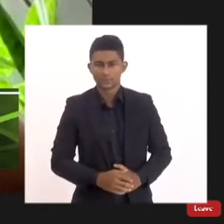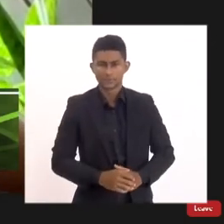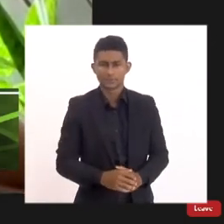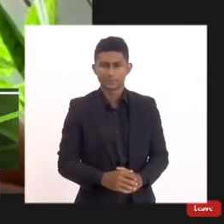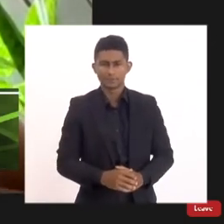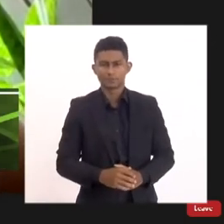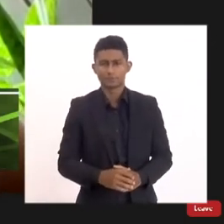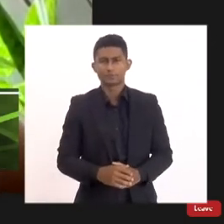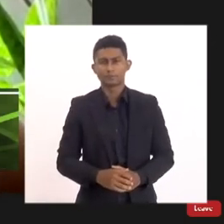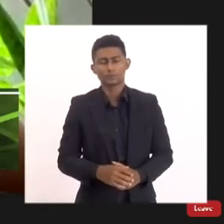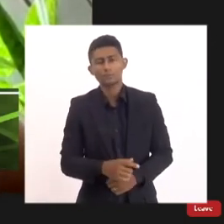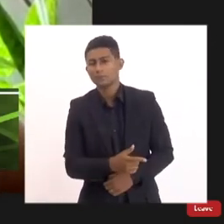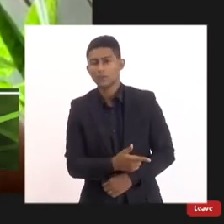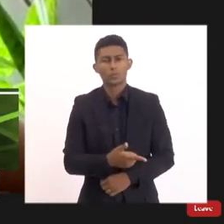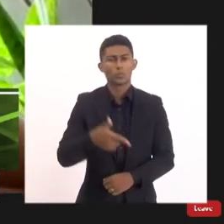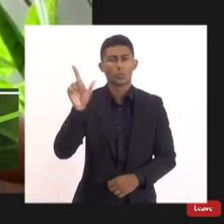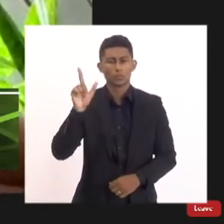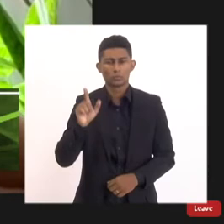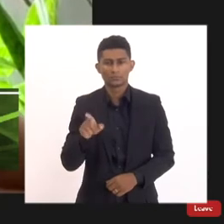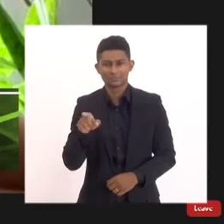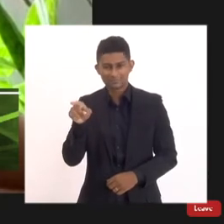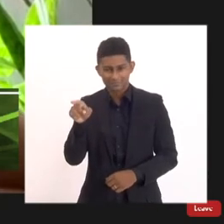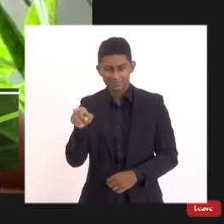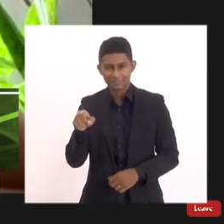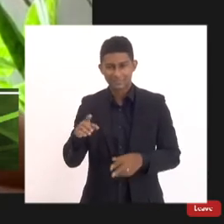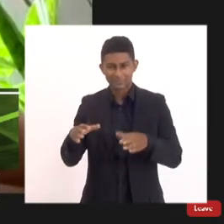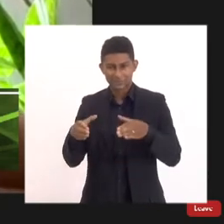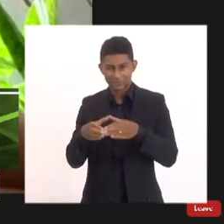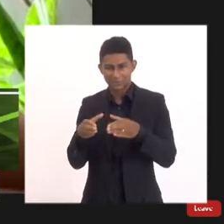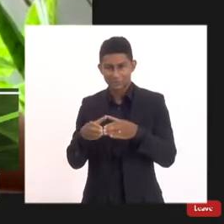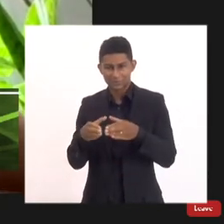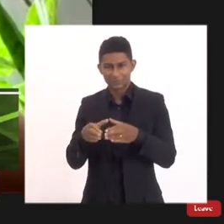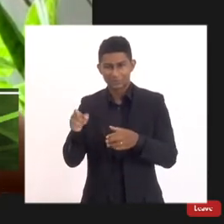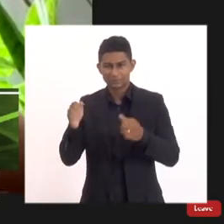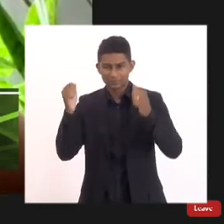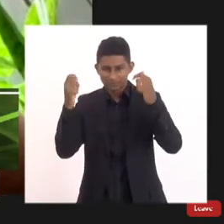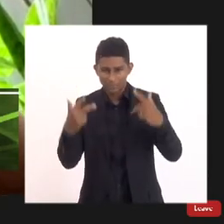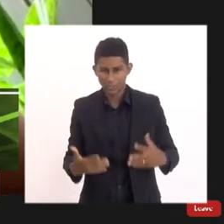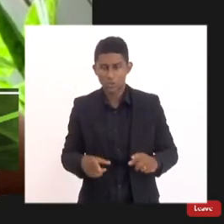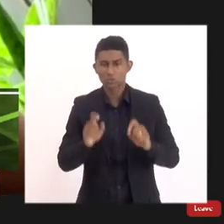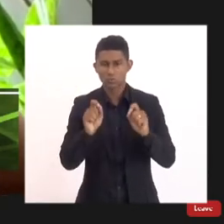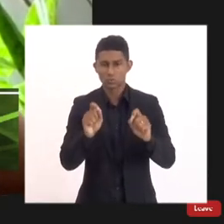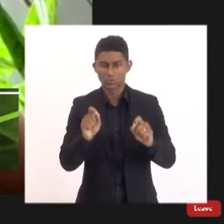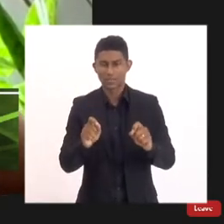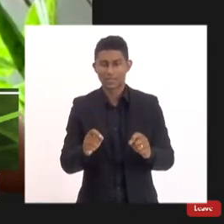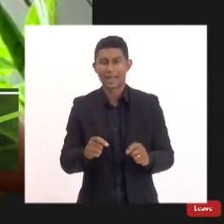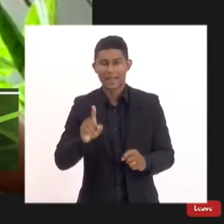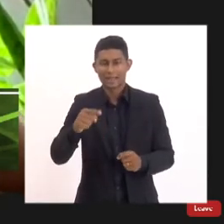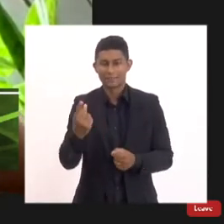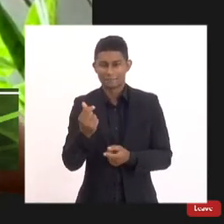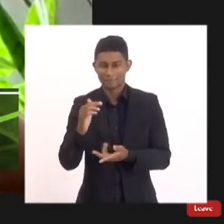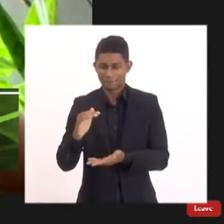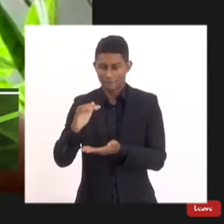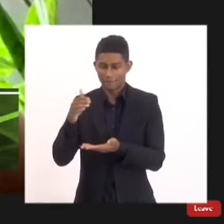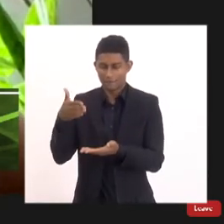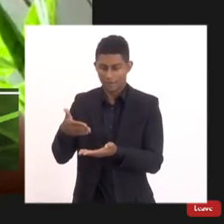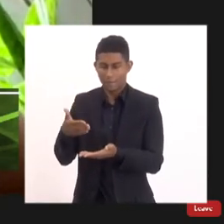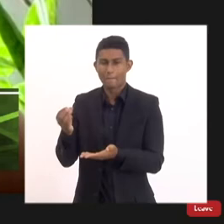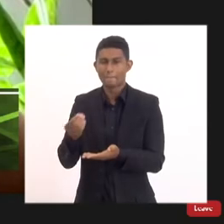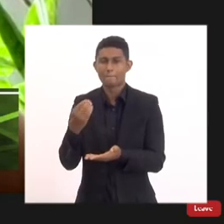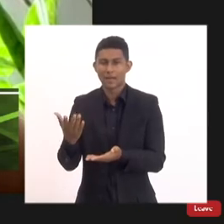Outra coisa que foi falado pela Defensoria Pública sobre verba, né, para a compra